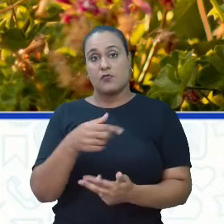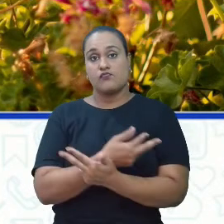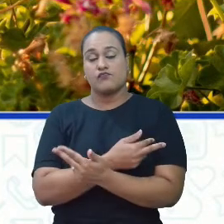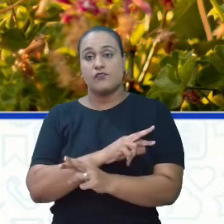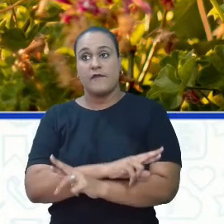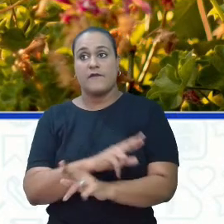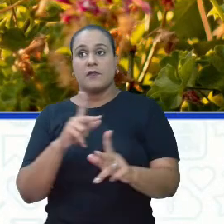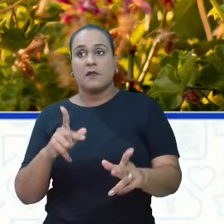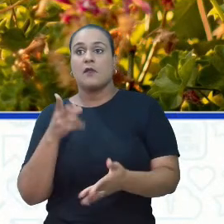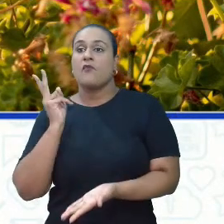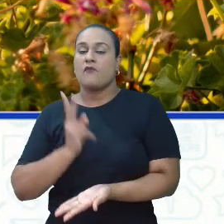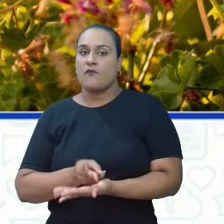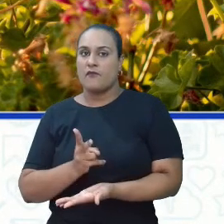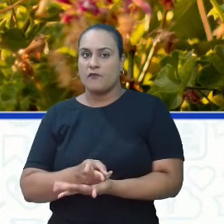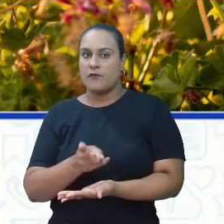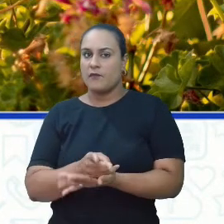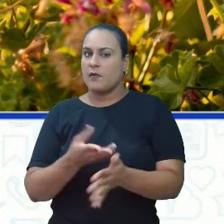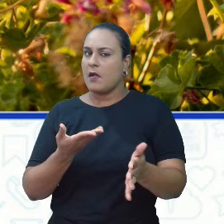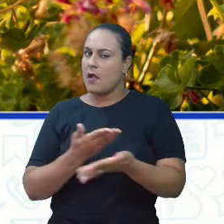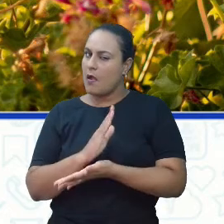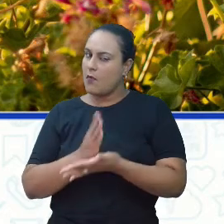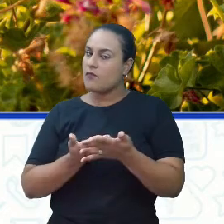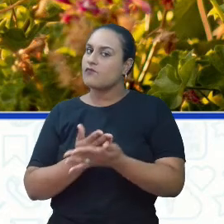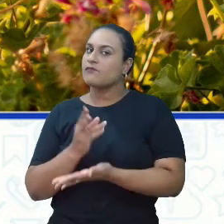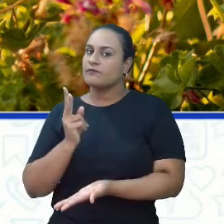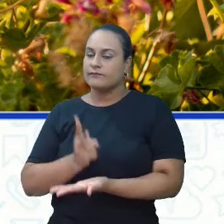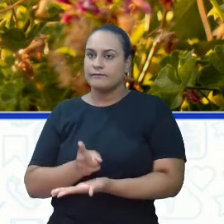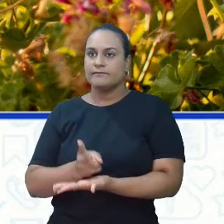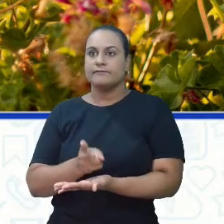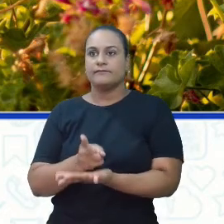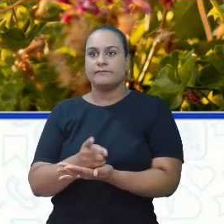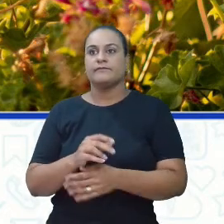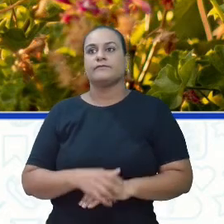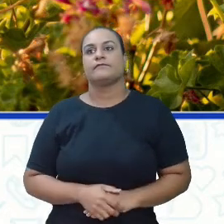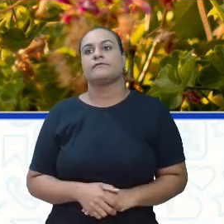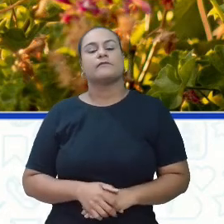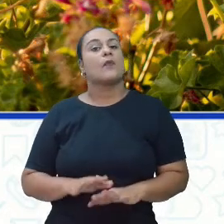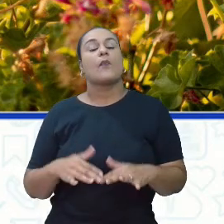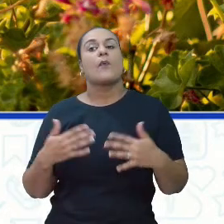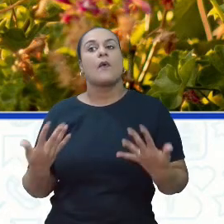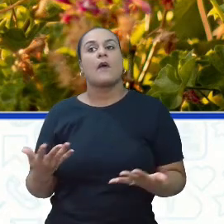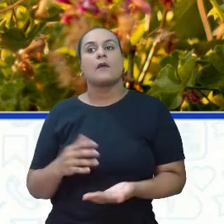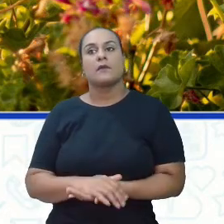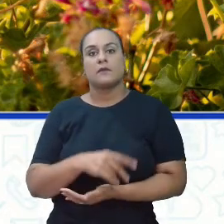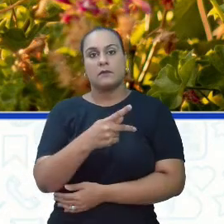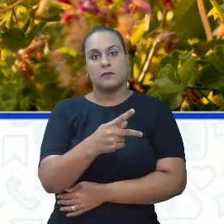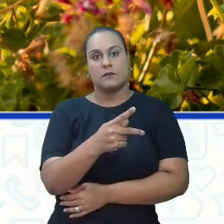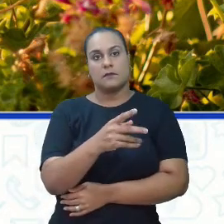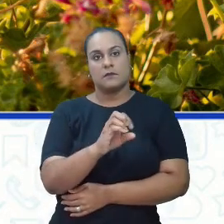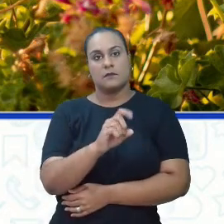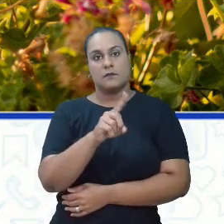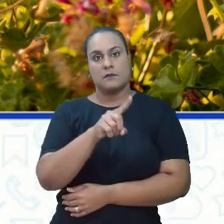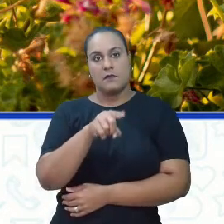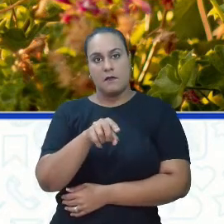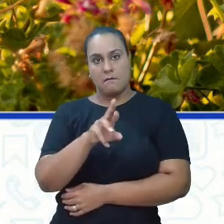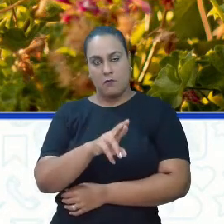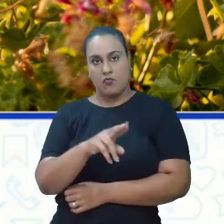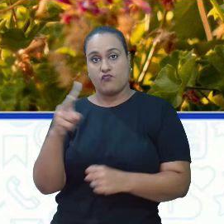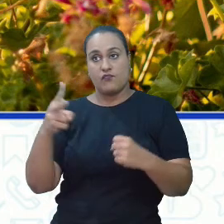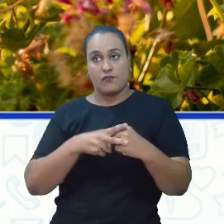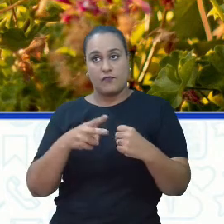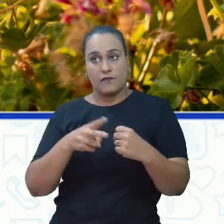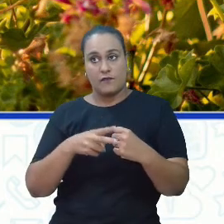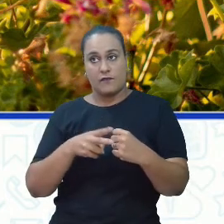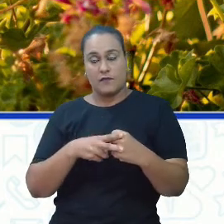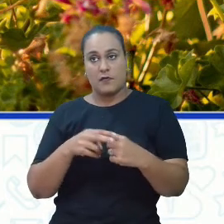foram mantidos, alguns sobreviveram, tá certo? Quais foram eles, Vivi? O por do verbo